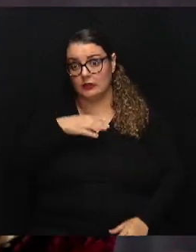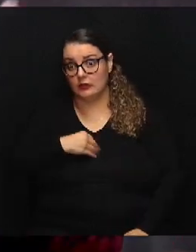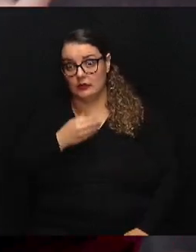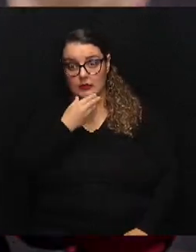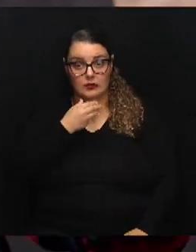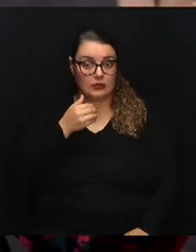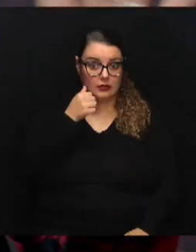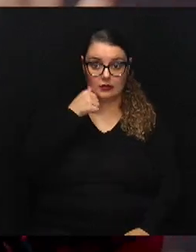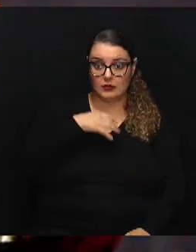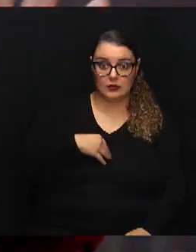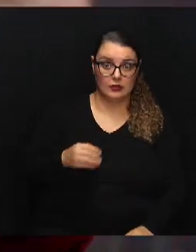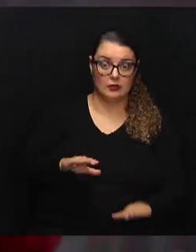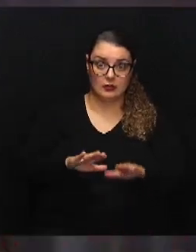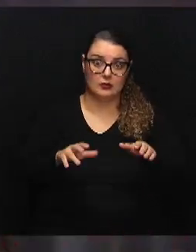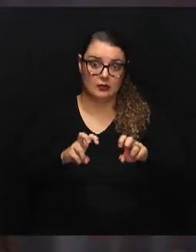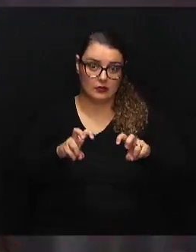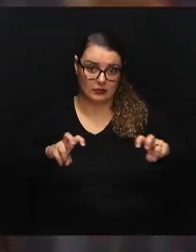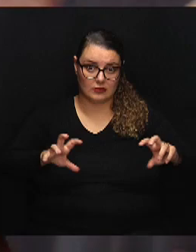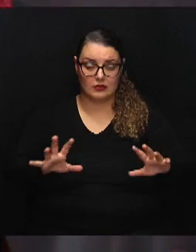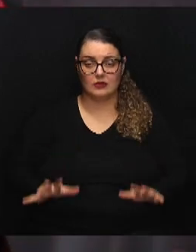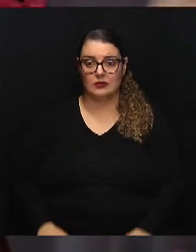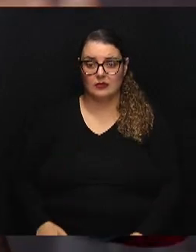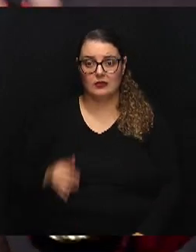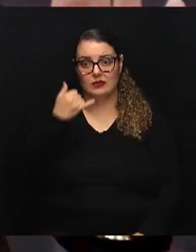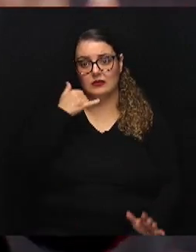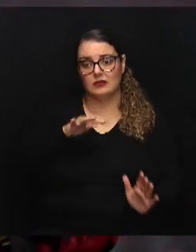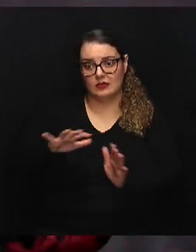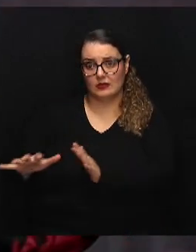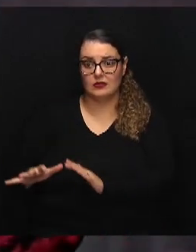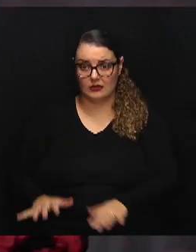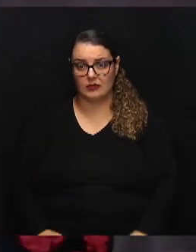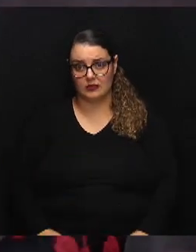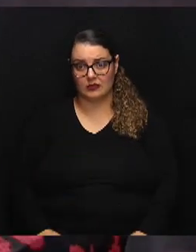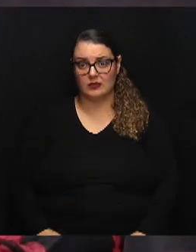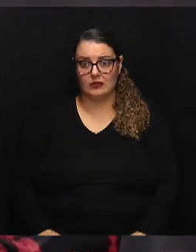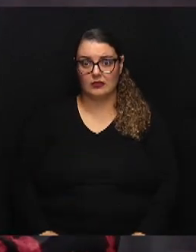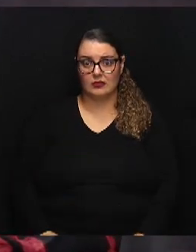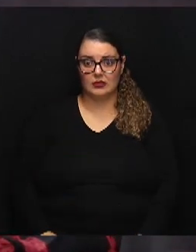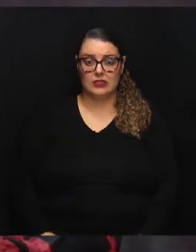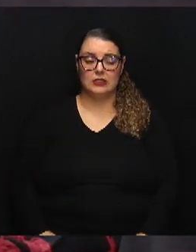menos na mesa não, né? Vamos, no celular, sabe, na mesa, pelo menos isso, enfim.